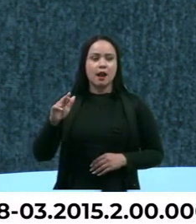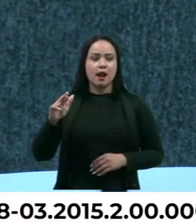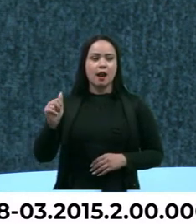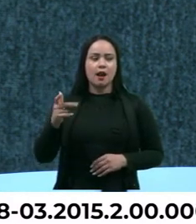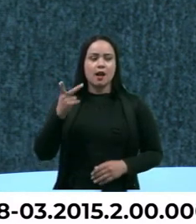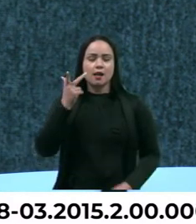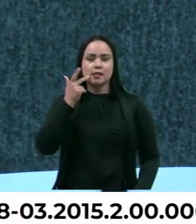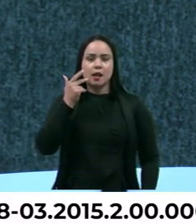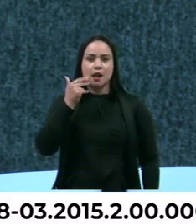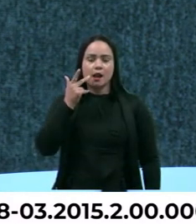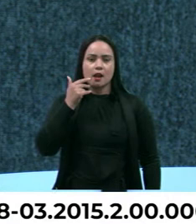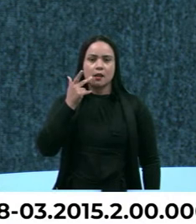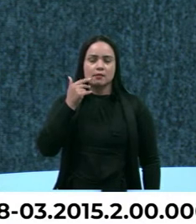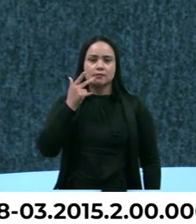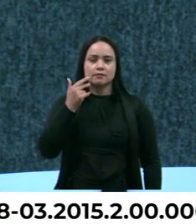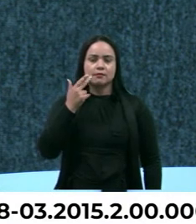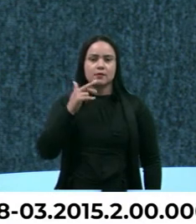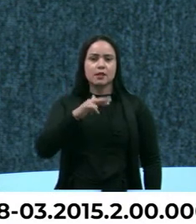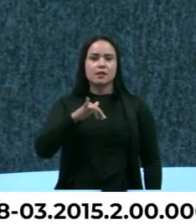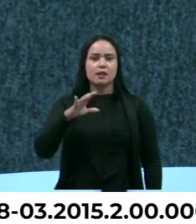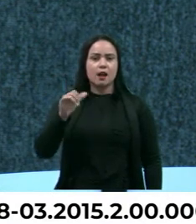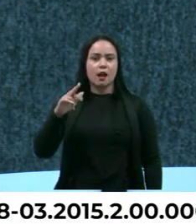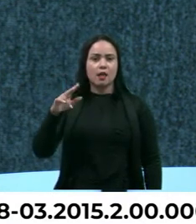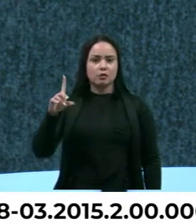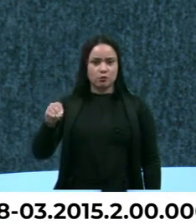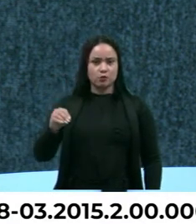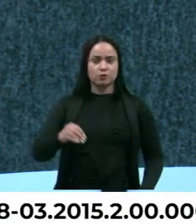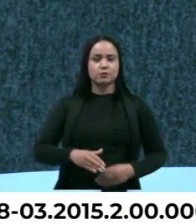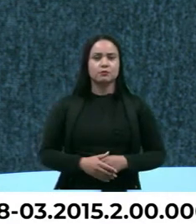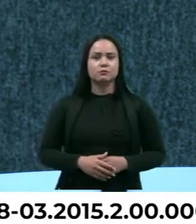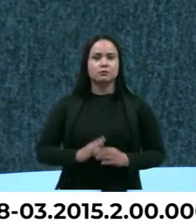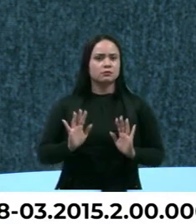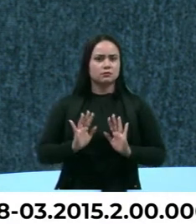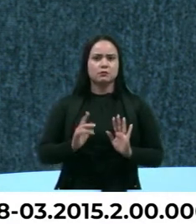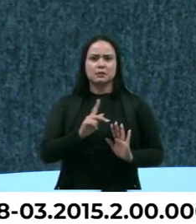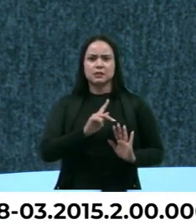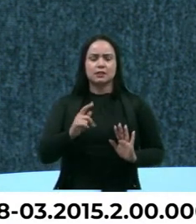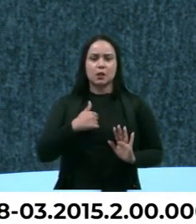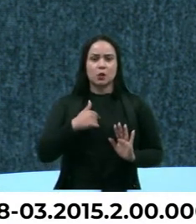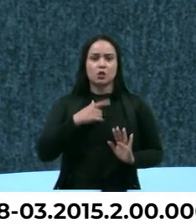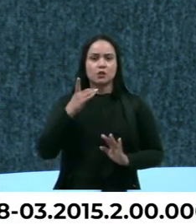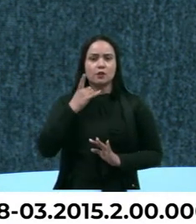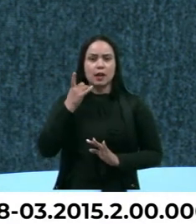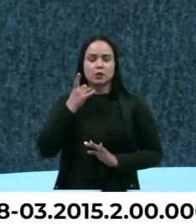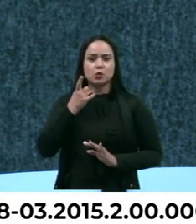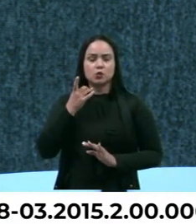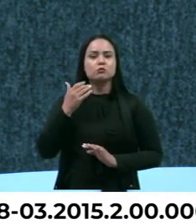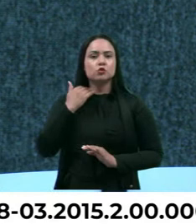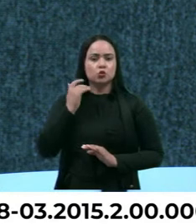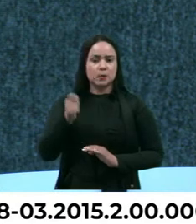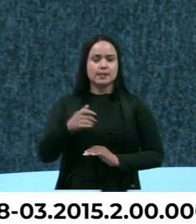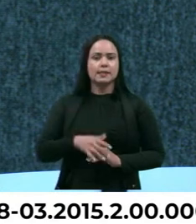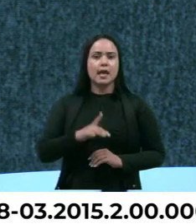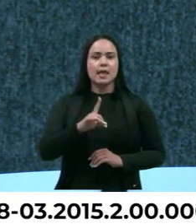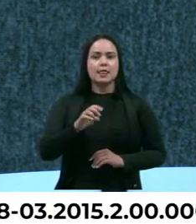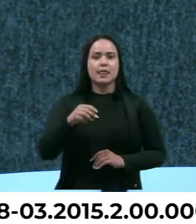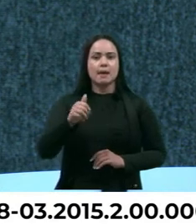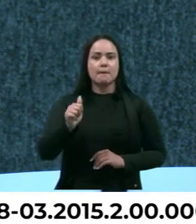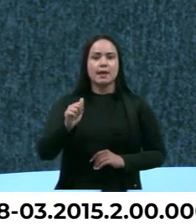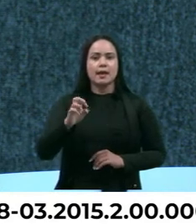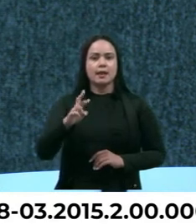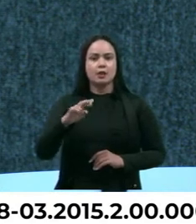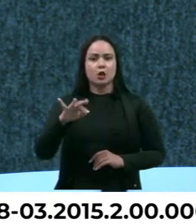isso? Não, presidente. Ricardo Alexandre da Silva Costa? Não, presidente, eu sou advogado do magistrado, doutor Demétrio.